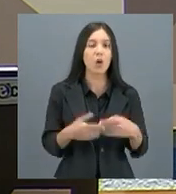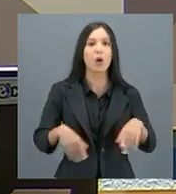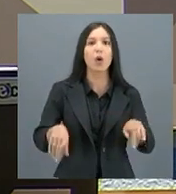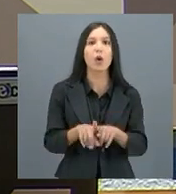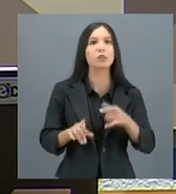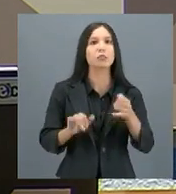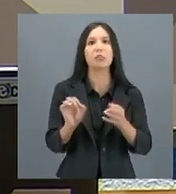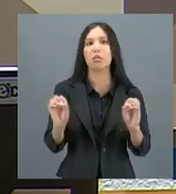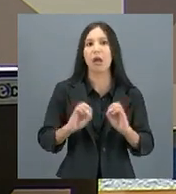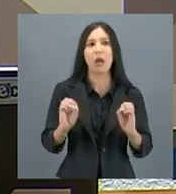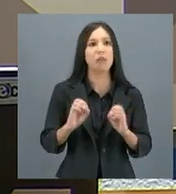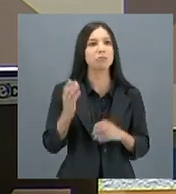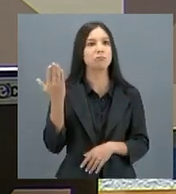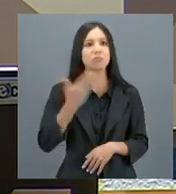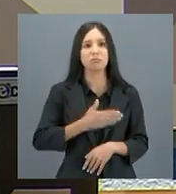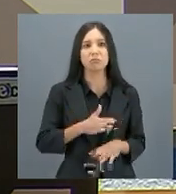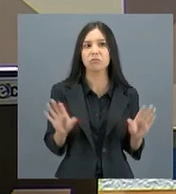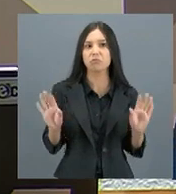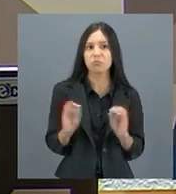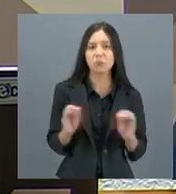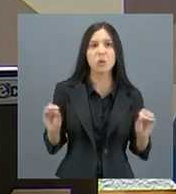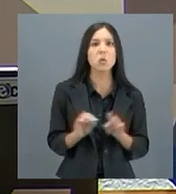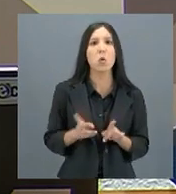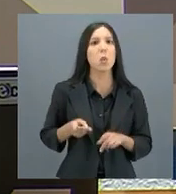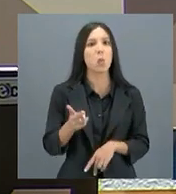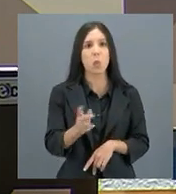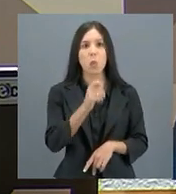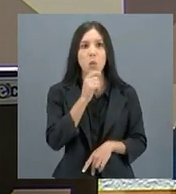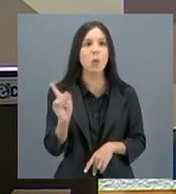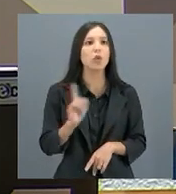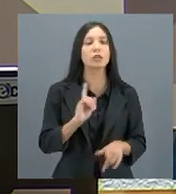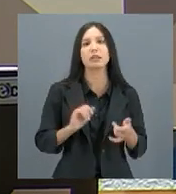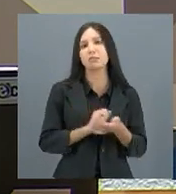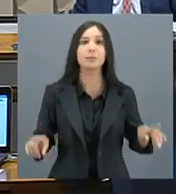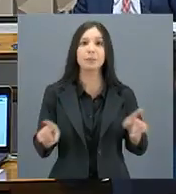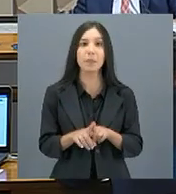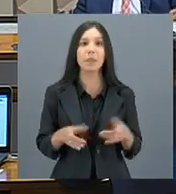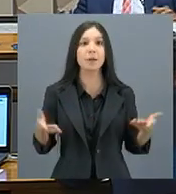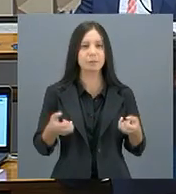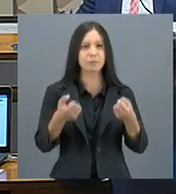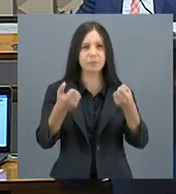Não trouxe nenhum tipo de prova, não trouxe nenhum tipo de... Não deu continuidade, não fez absolutamente nada.